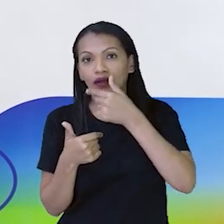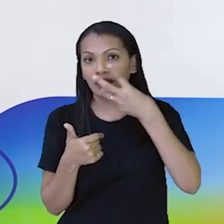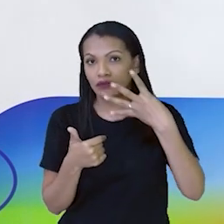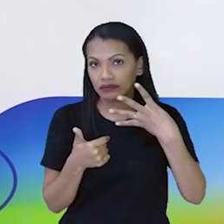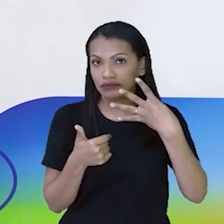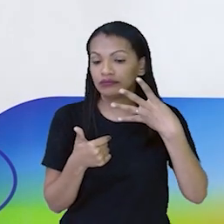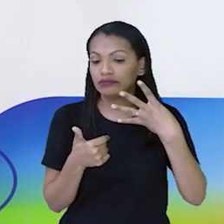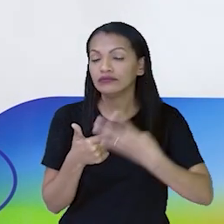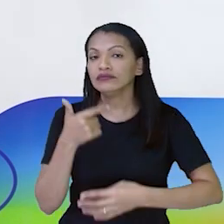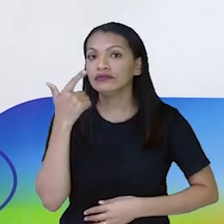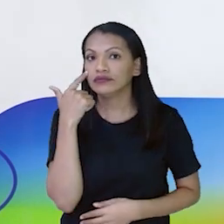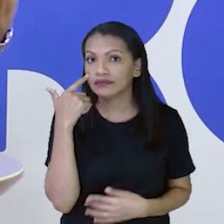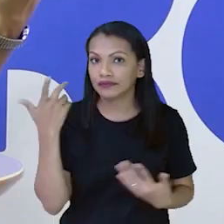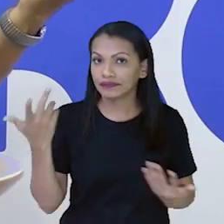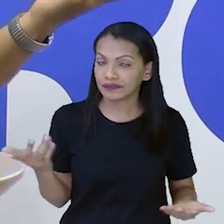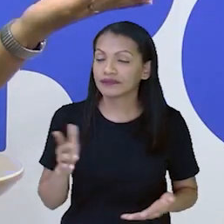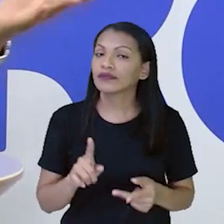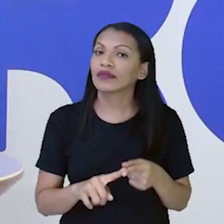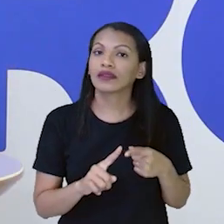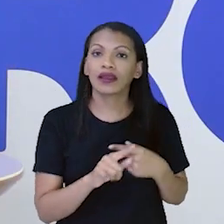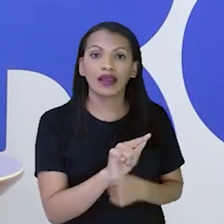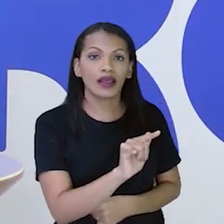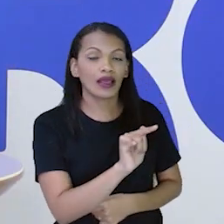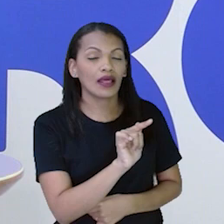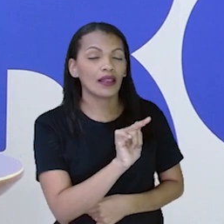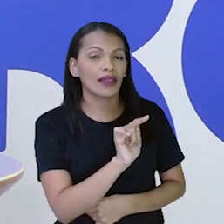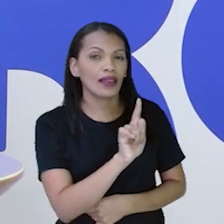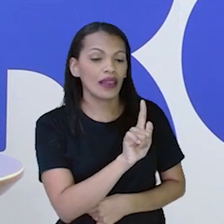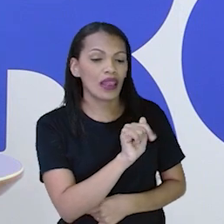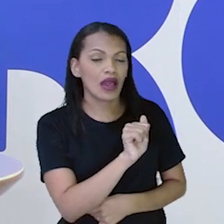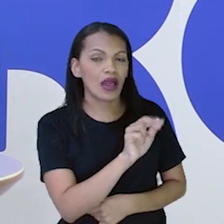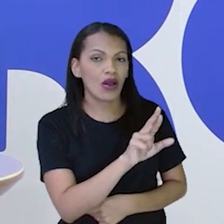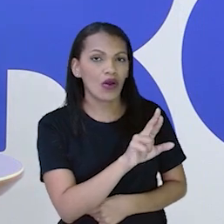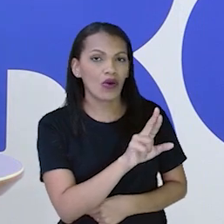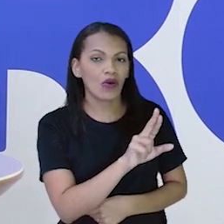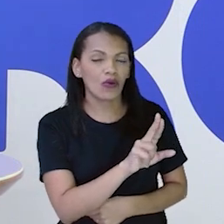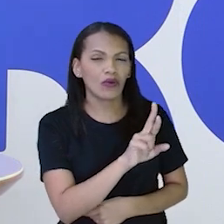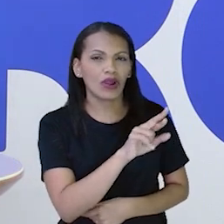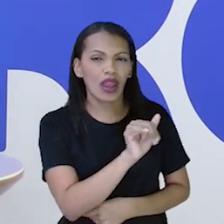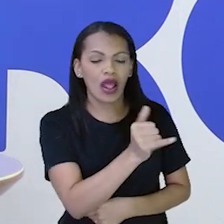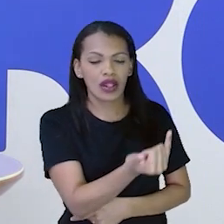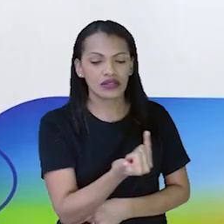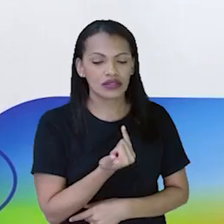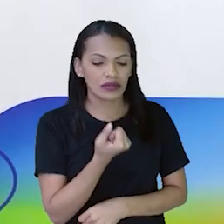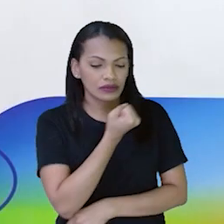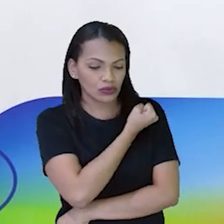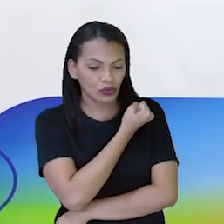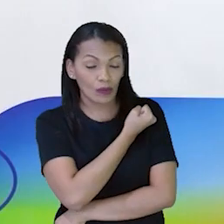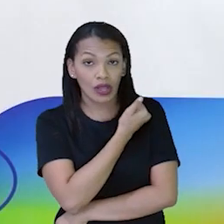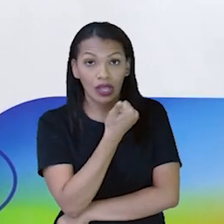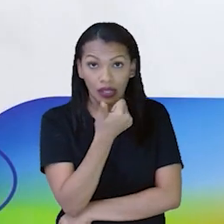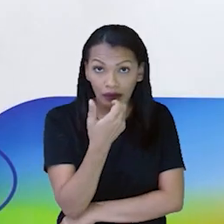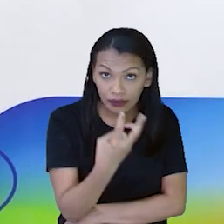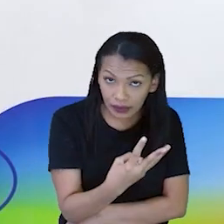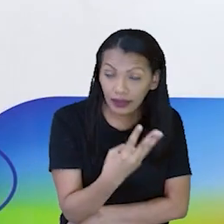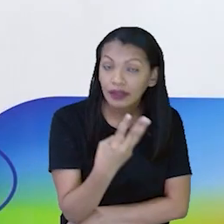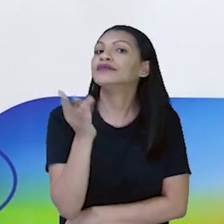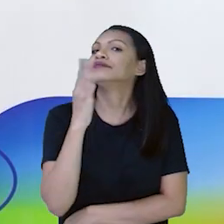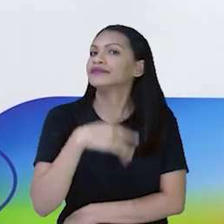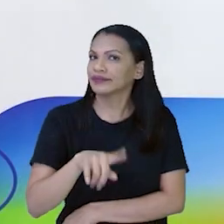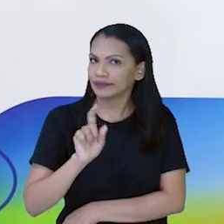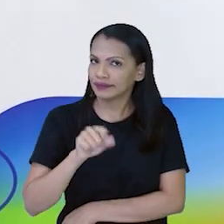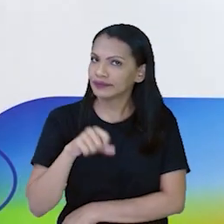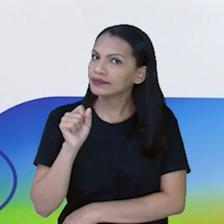laranja. Laura, nossa artista plástica maravilhosa, já disse número 13, professora. Muito bem, são 13 estudantes que preferem o suco